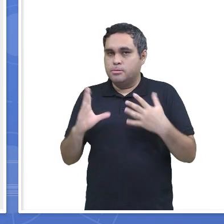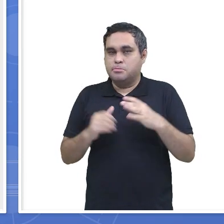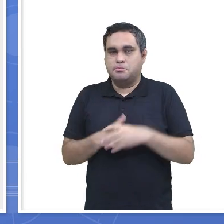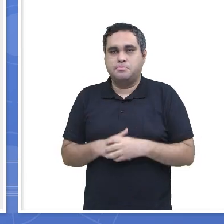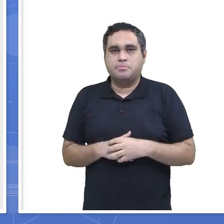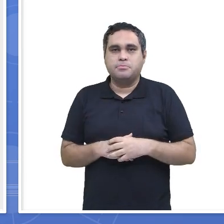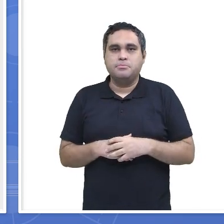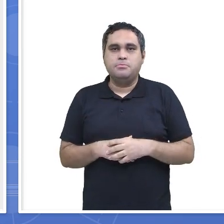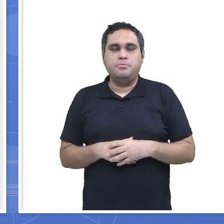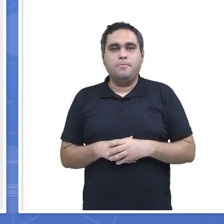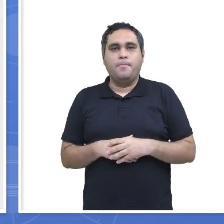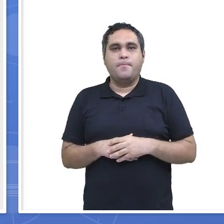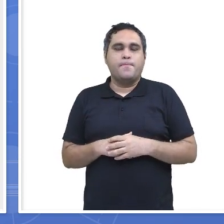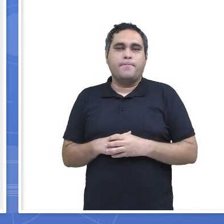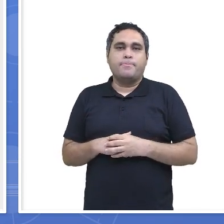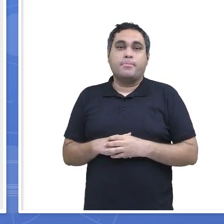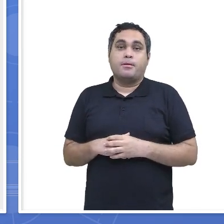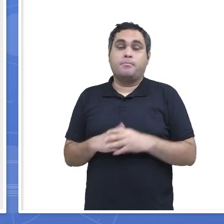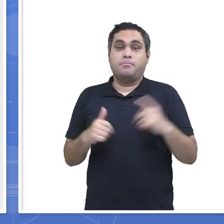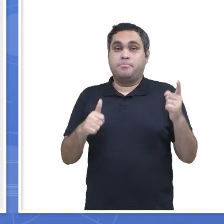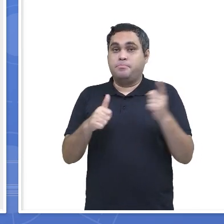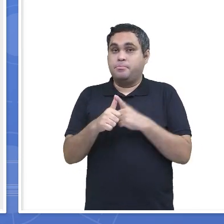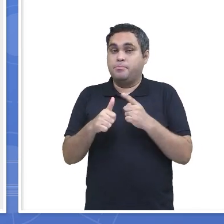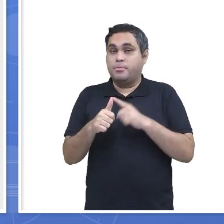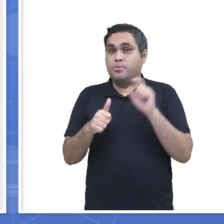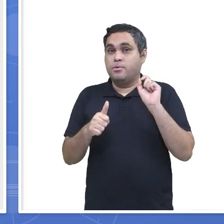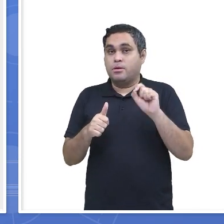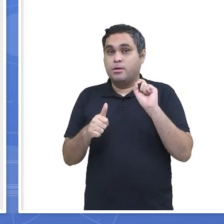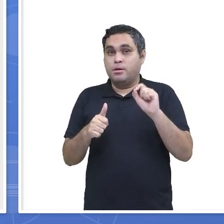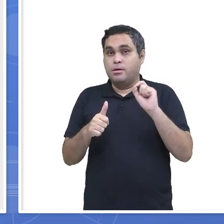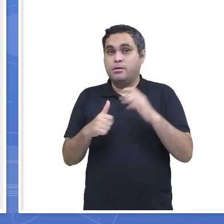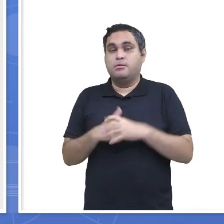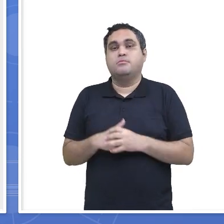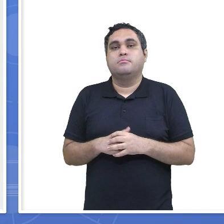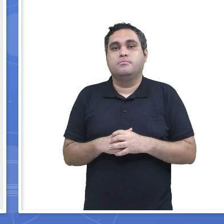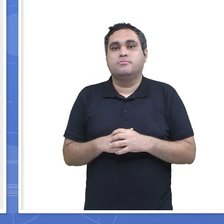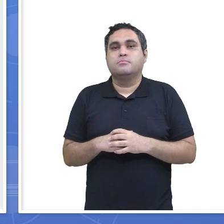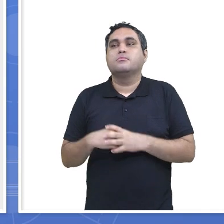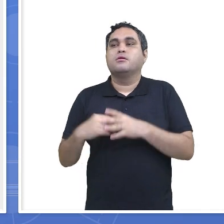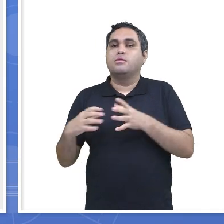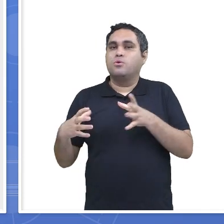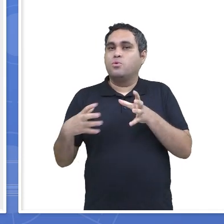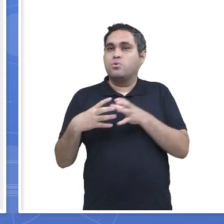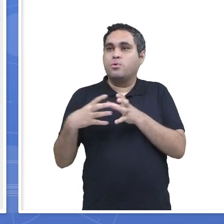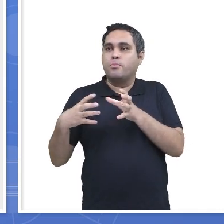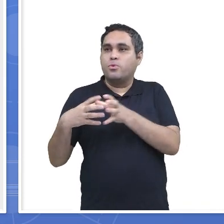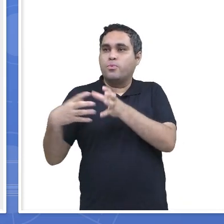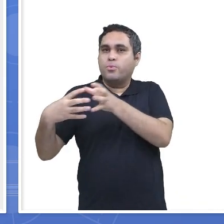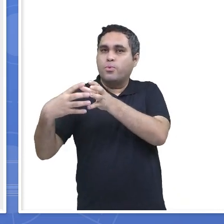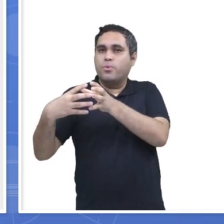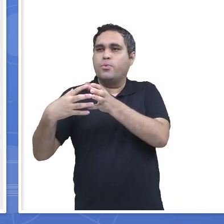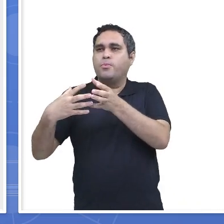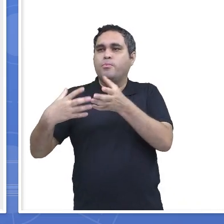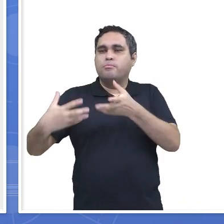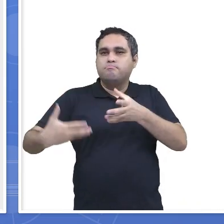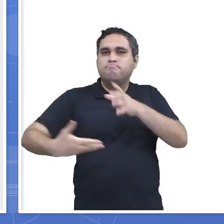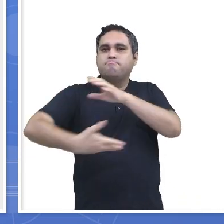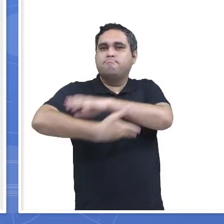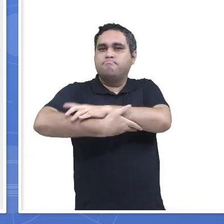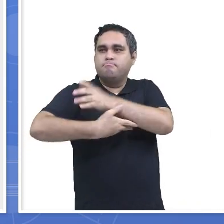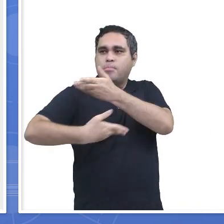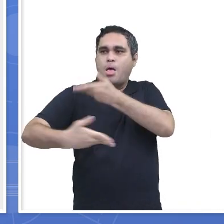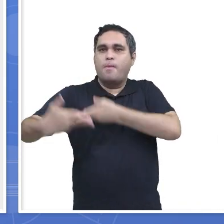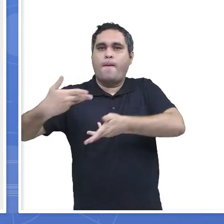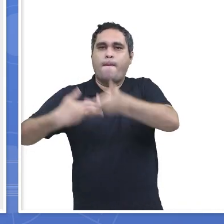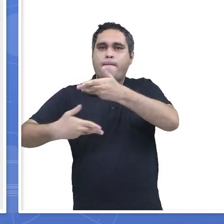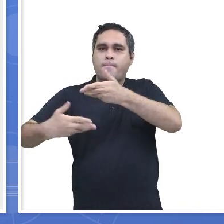movimentos sociais. Primeiro, atuação como uma rede de troca de informação e cooperação,